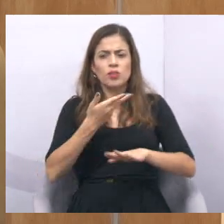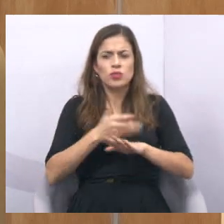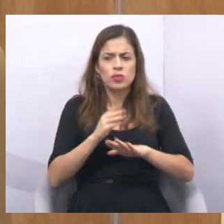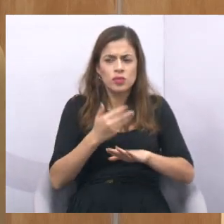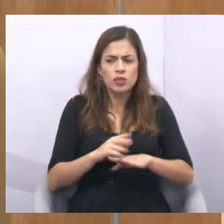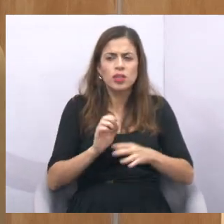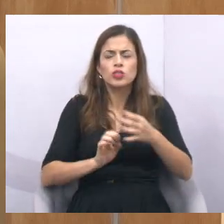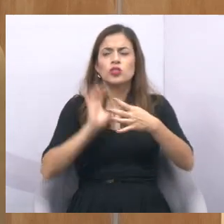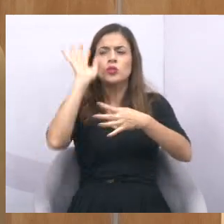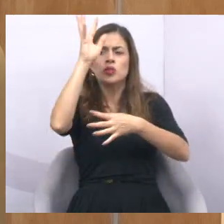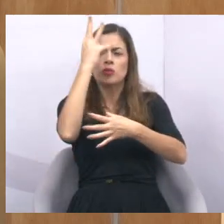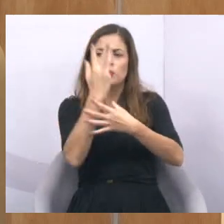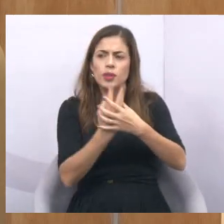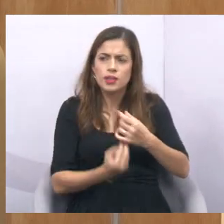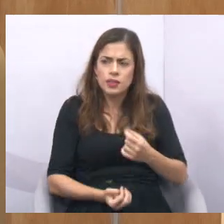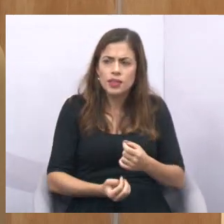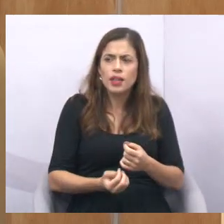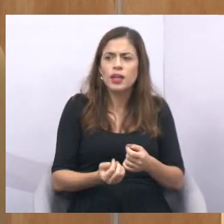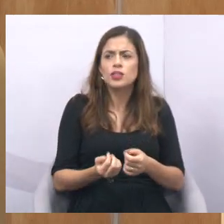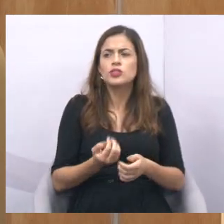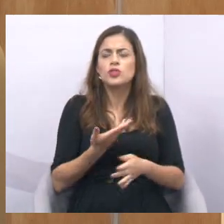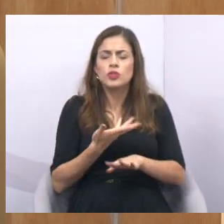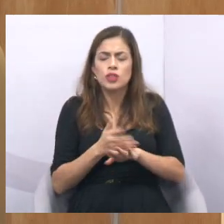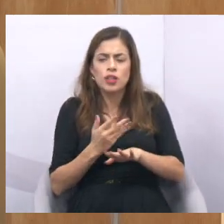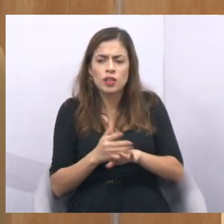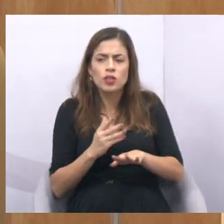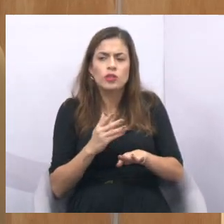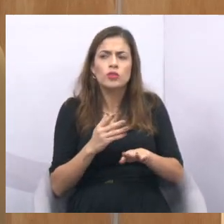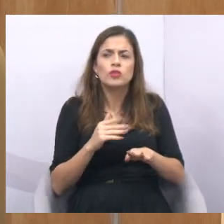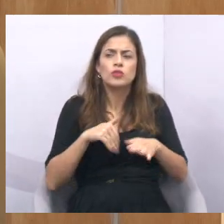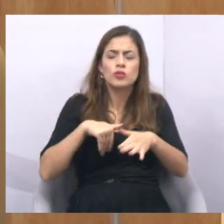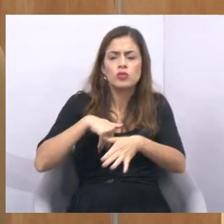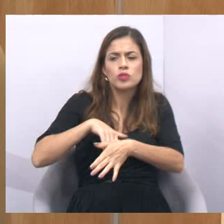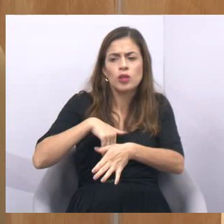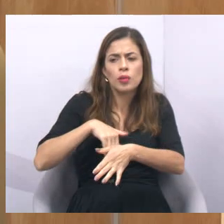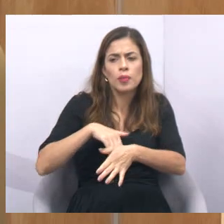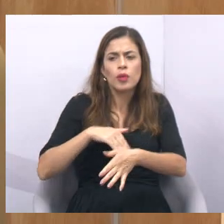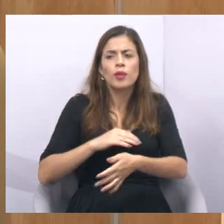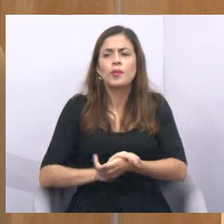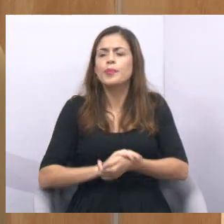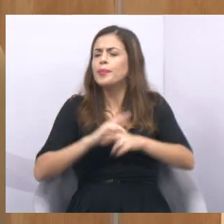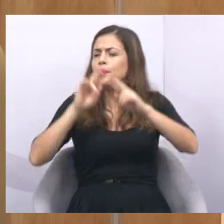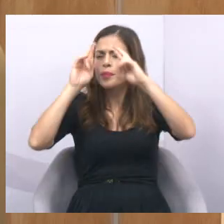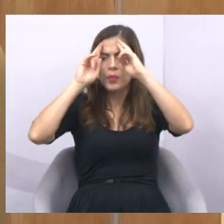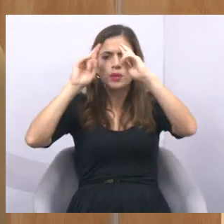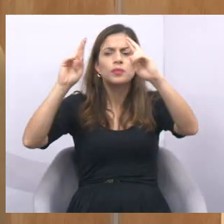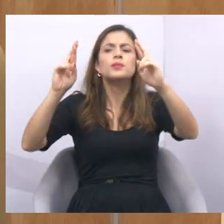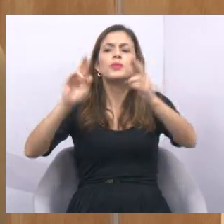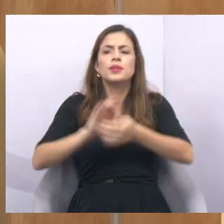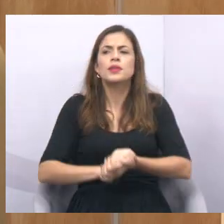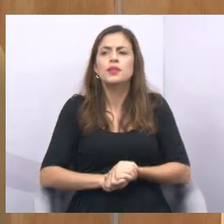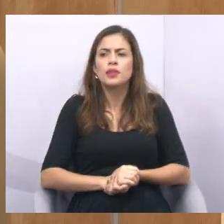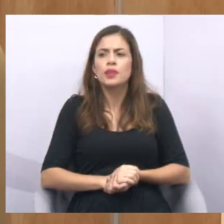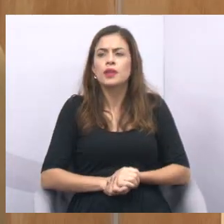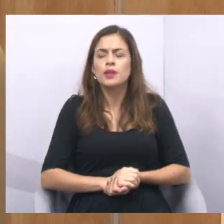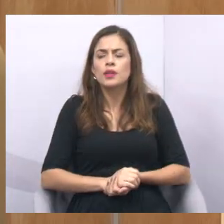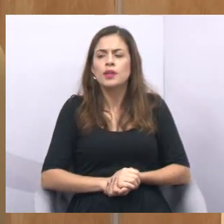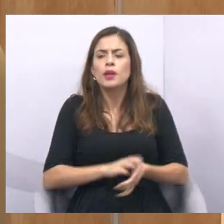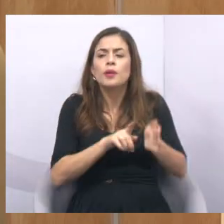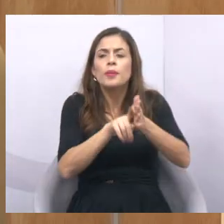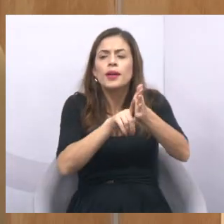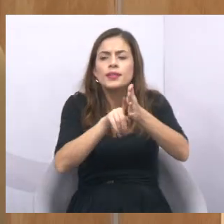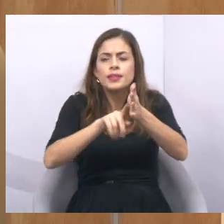ia no jogo de basquete, ia no treino de futebol, e ela era respeitadíssima no Corinthians. Vale a pena tentar ver a